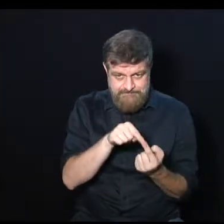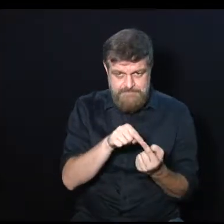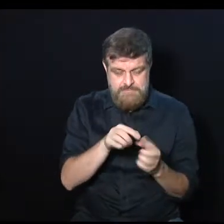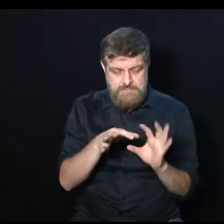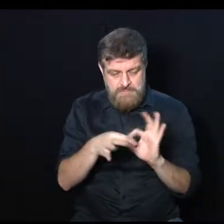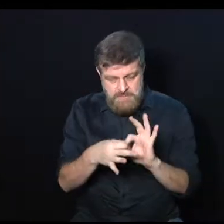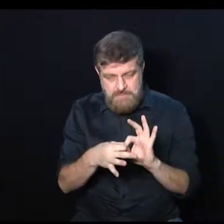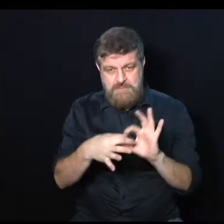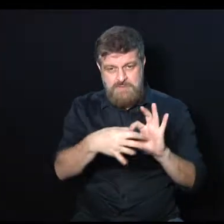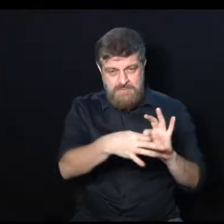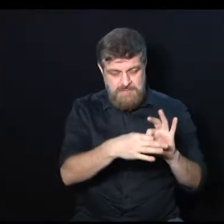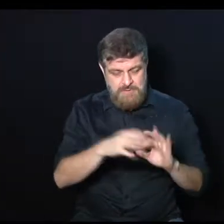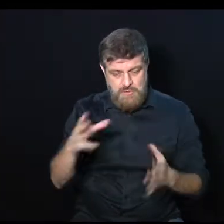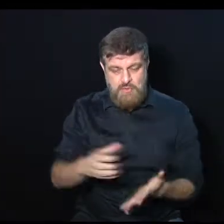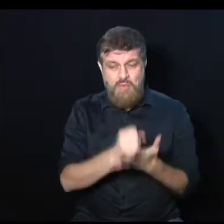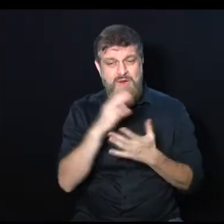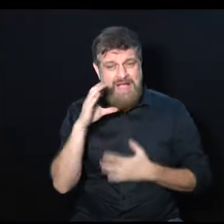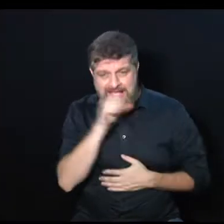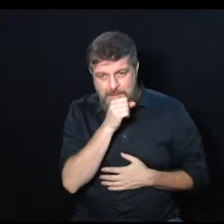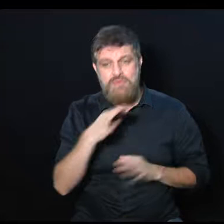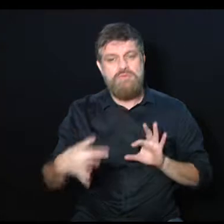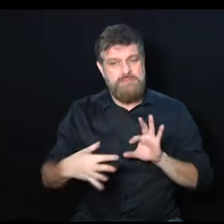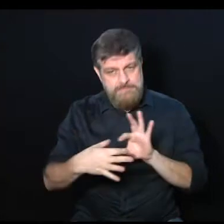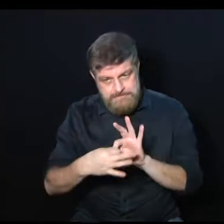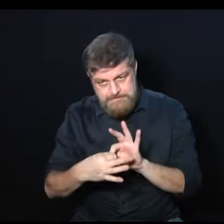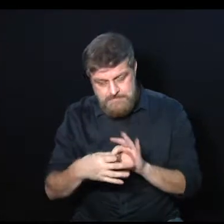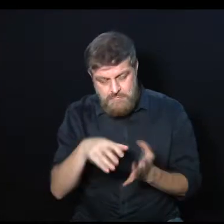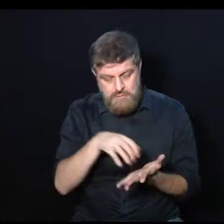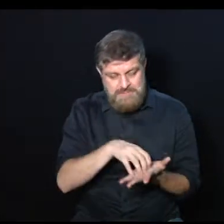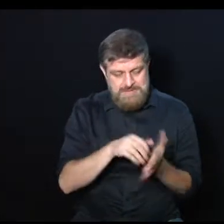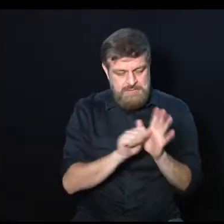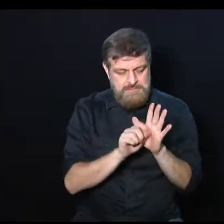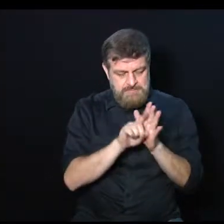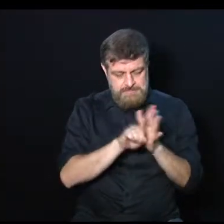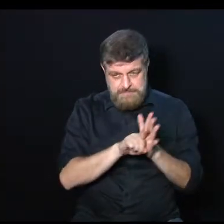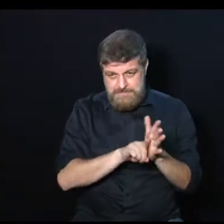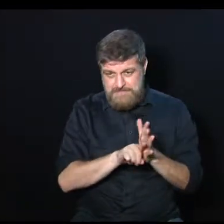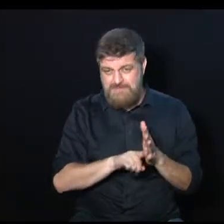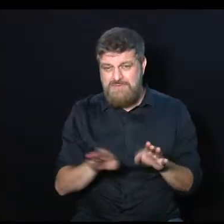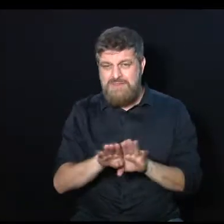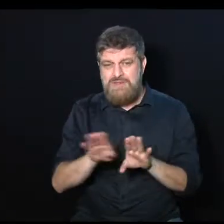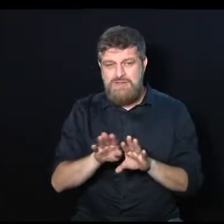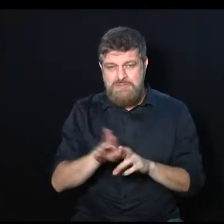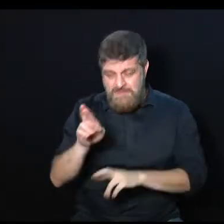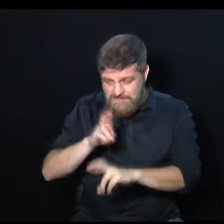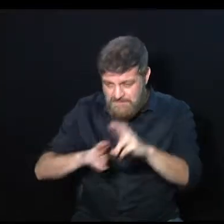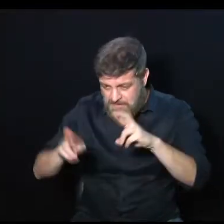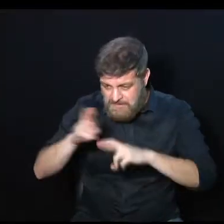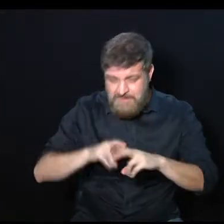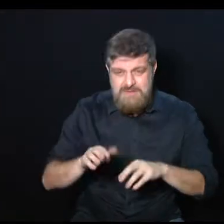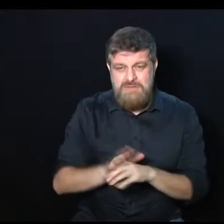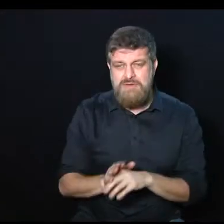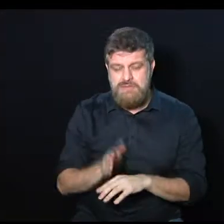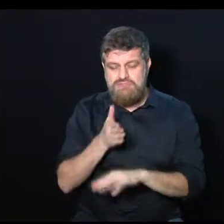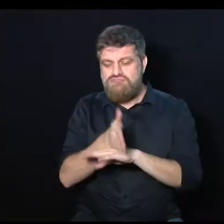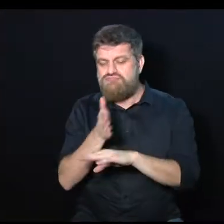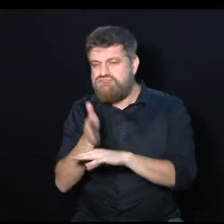emergência, com as unidades de pronto atendimento, com as UTIs, e também fazendo vigilância epidemiológica e sanitária e